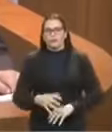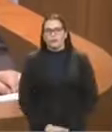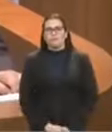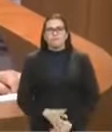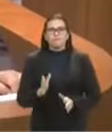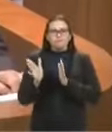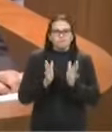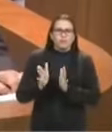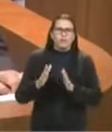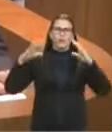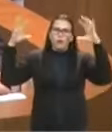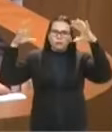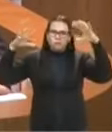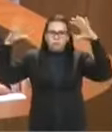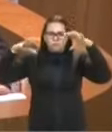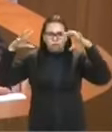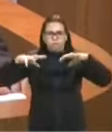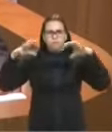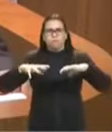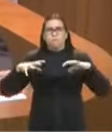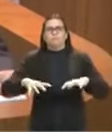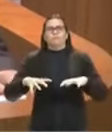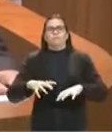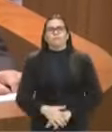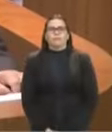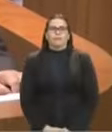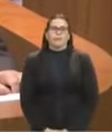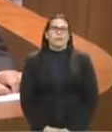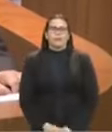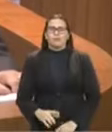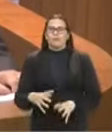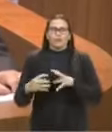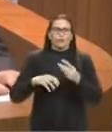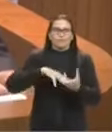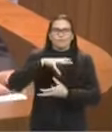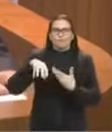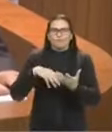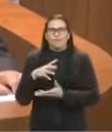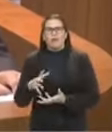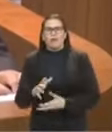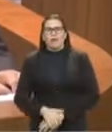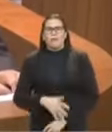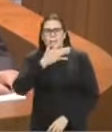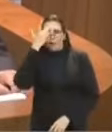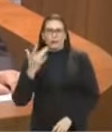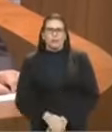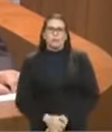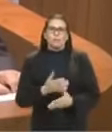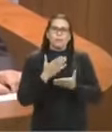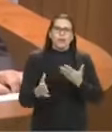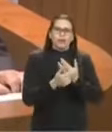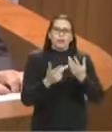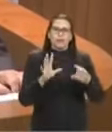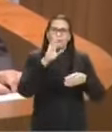período, as fortes chuvas, principalmente trazendo esse transtorno, né, muitas pessoas perdendo seus